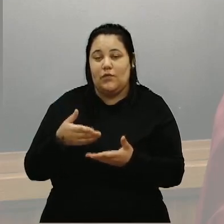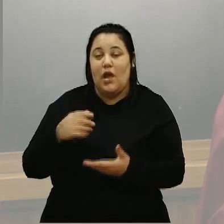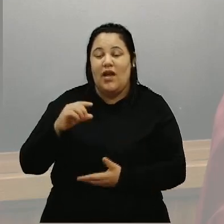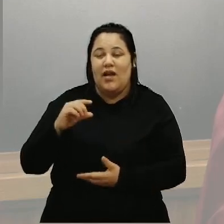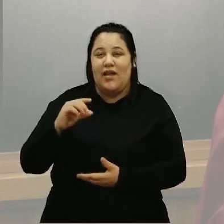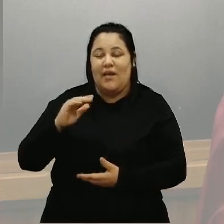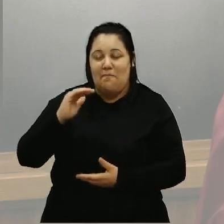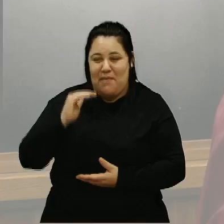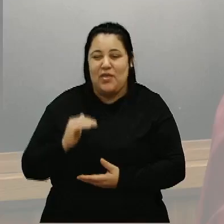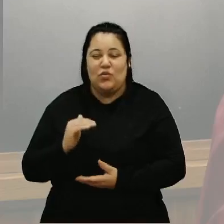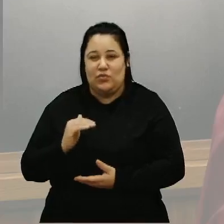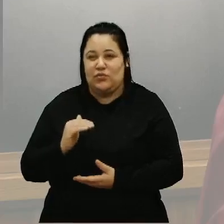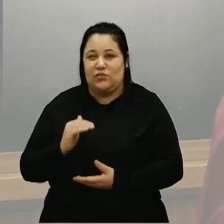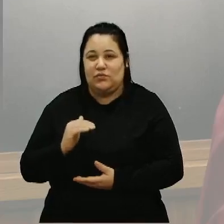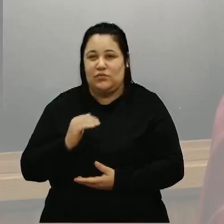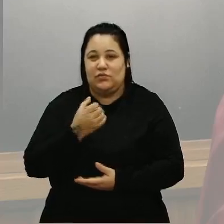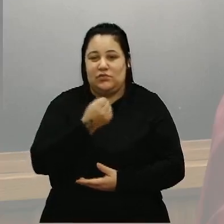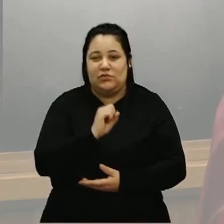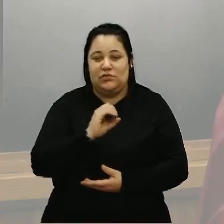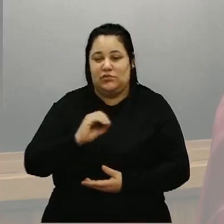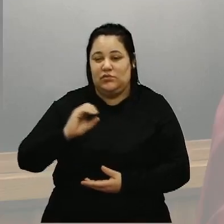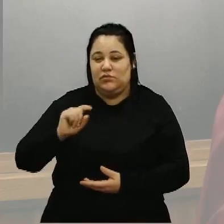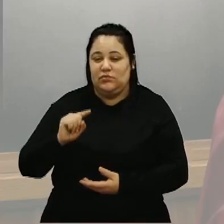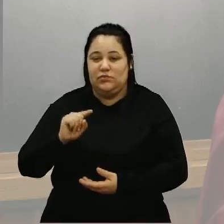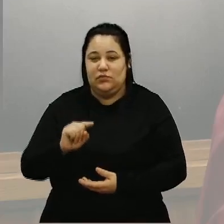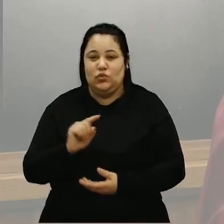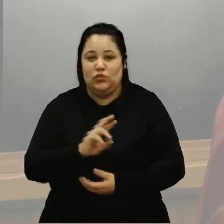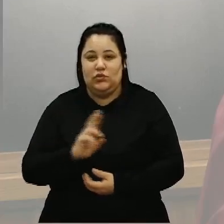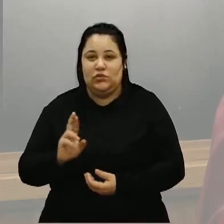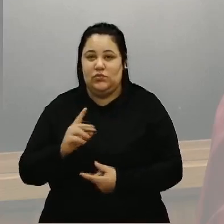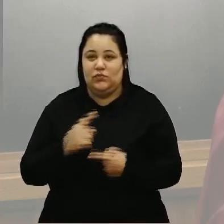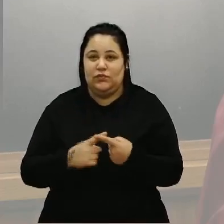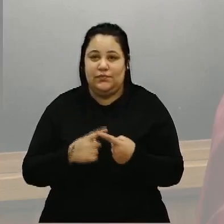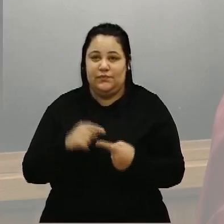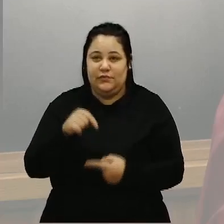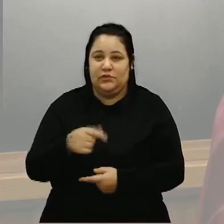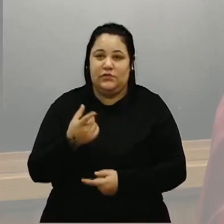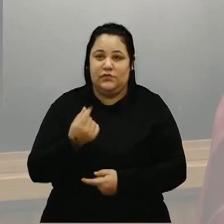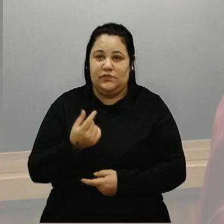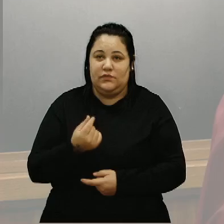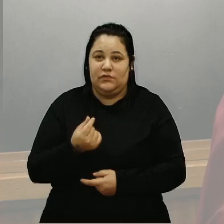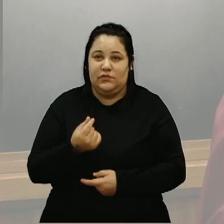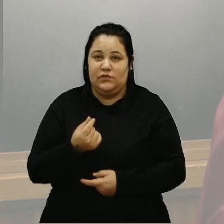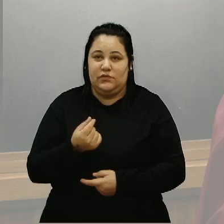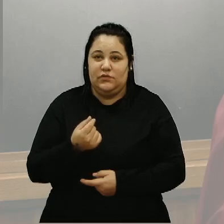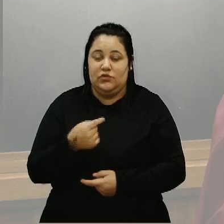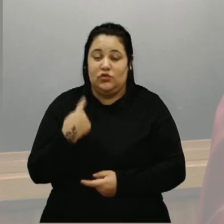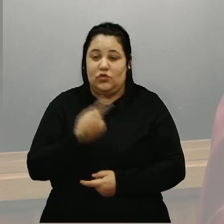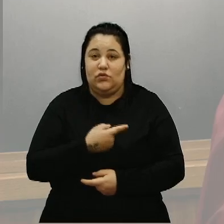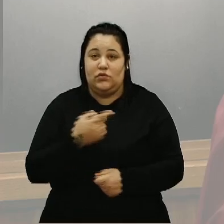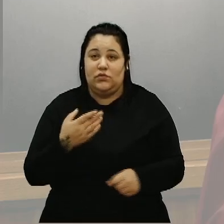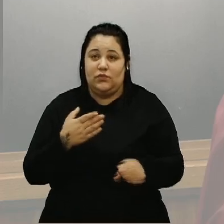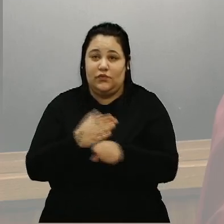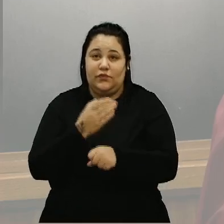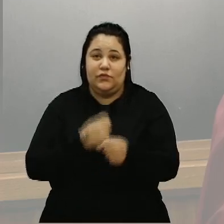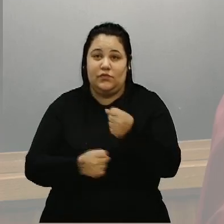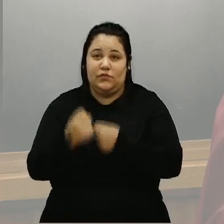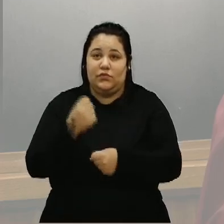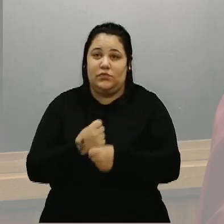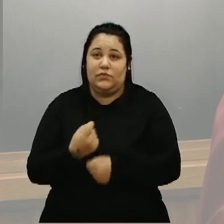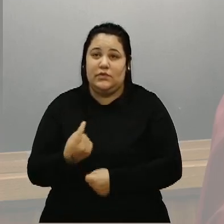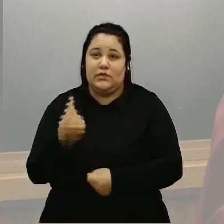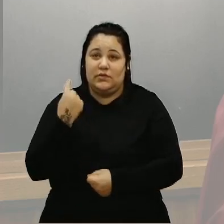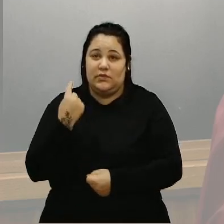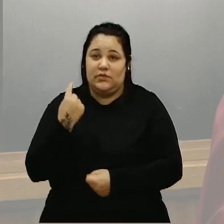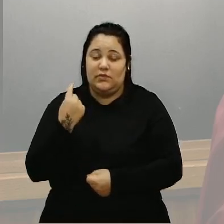menos do que R$800 mil, porque esse valor foi aquele que nós aprovamos o ano passado. Então,